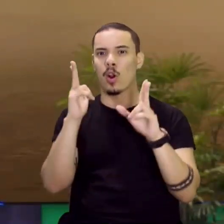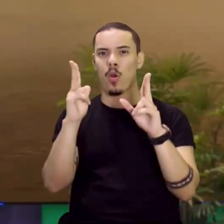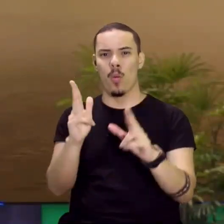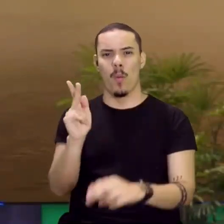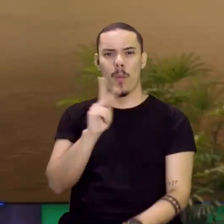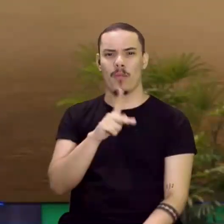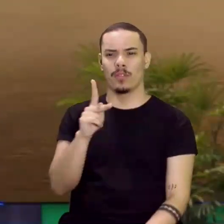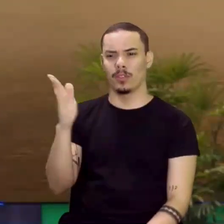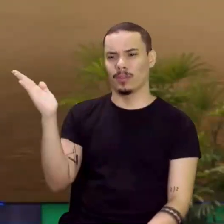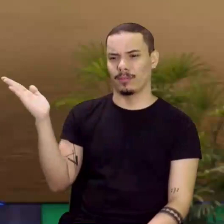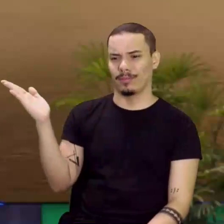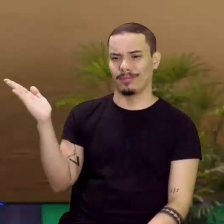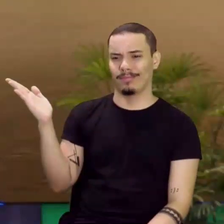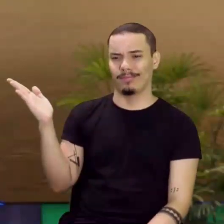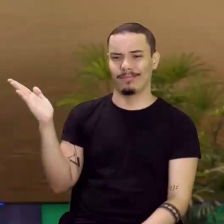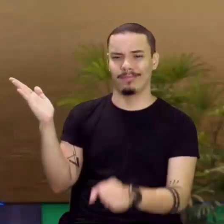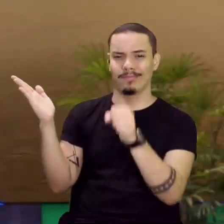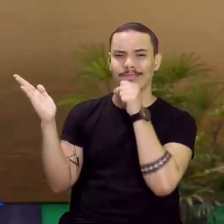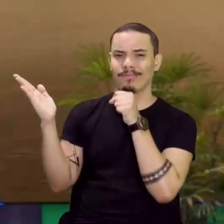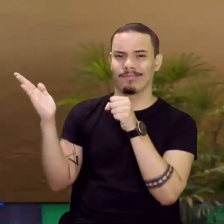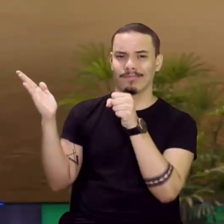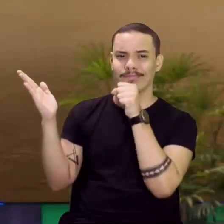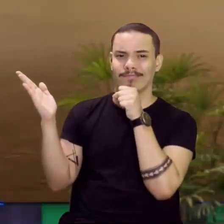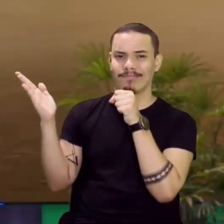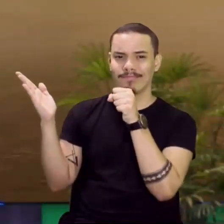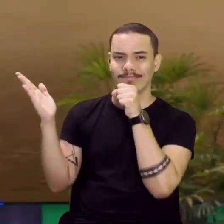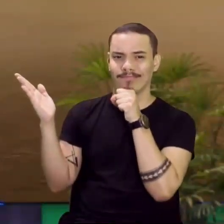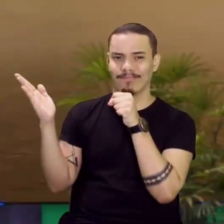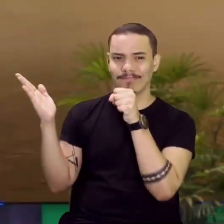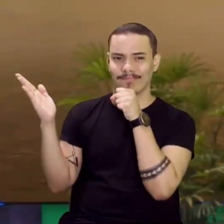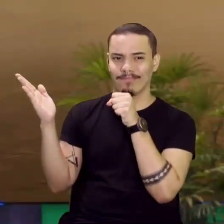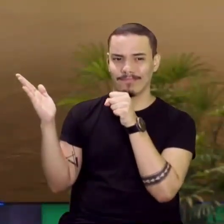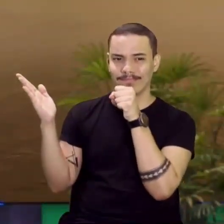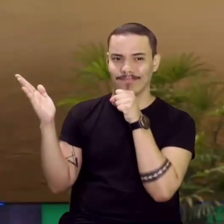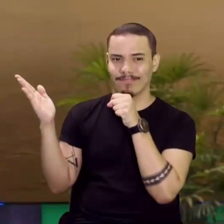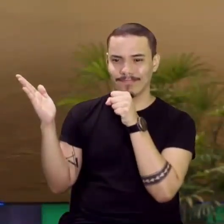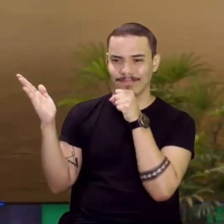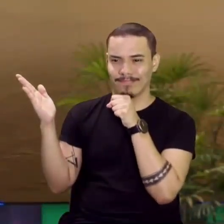Arimateia já. Ai, ai, ai.